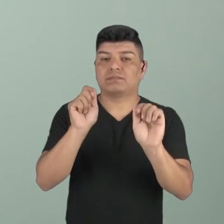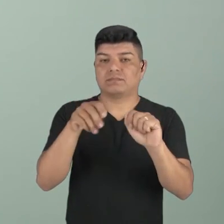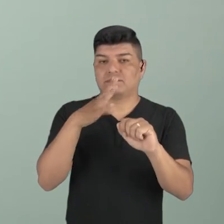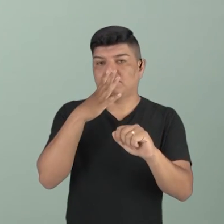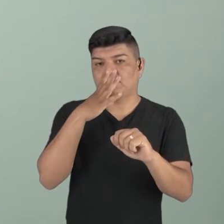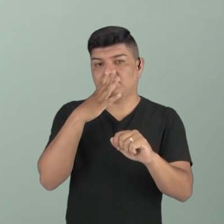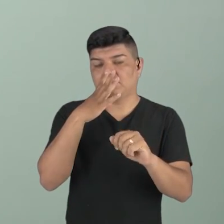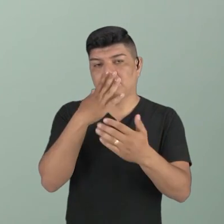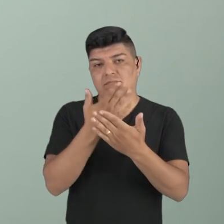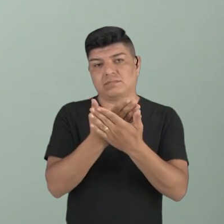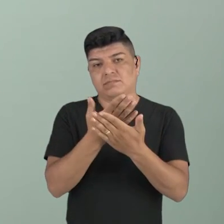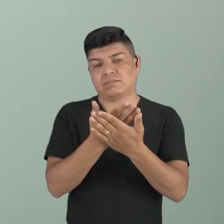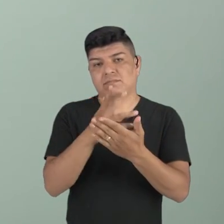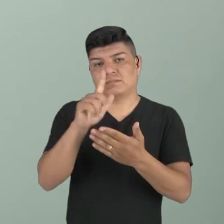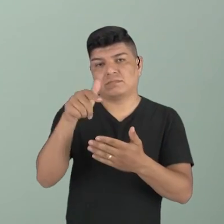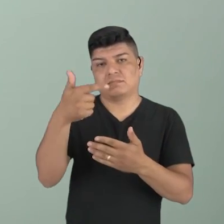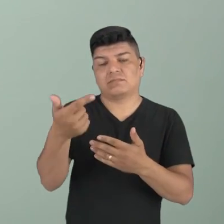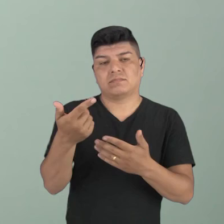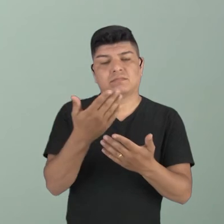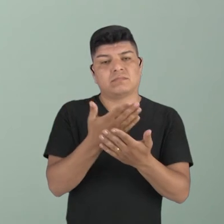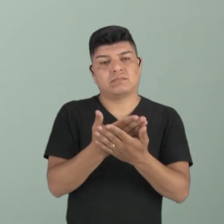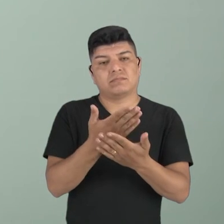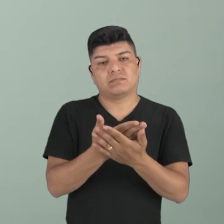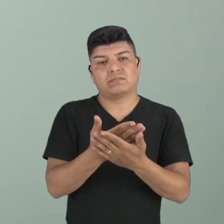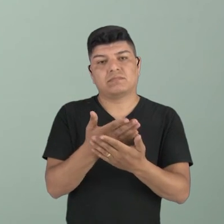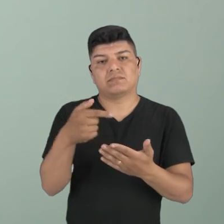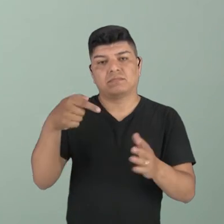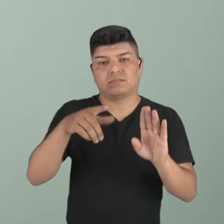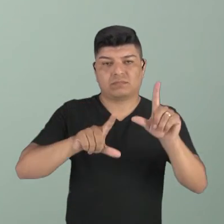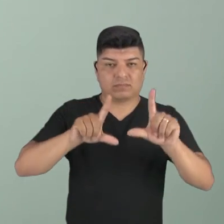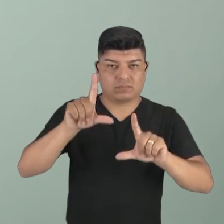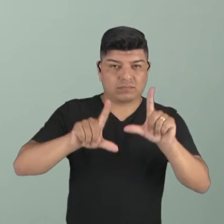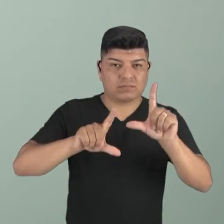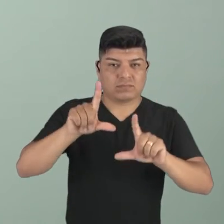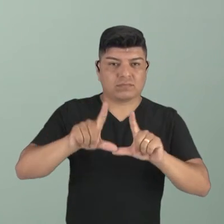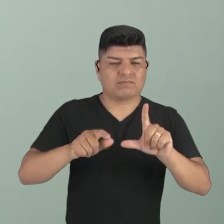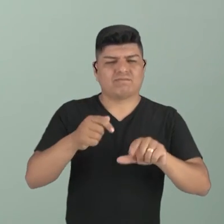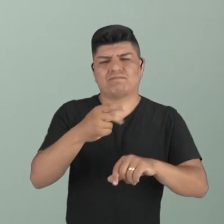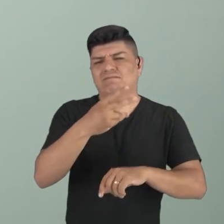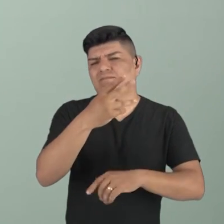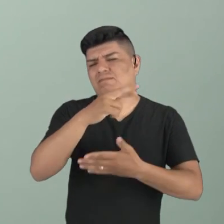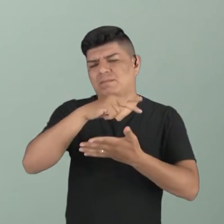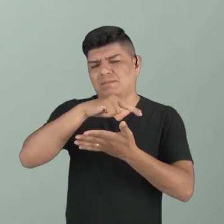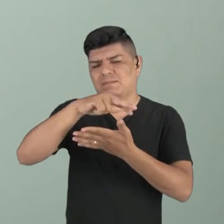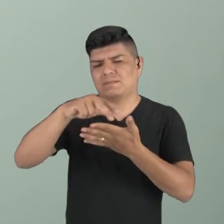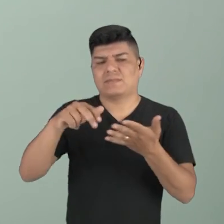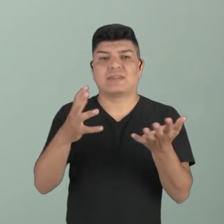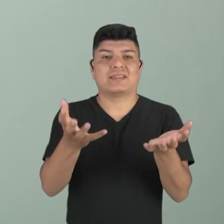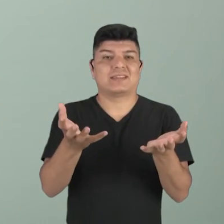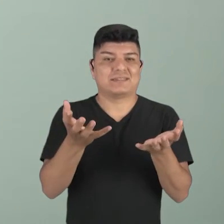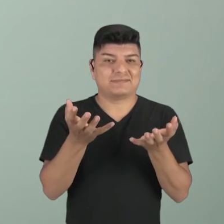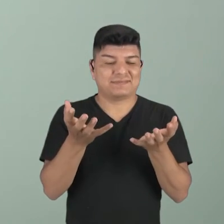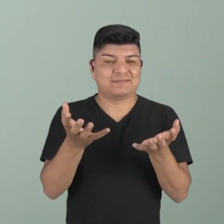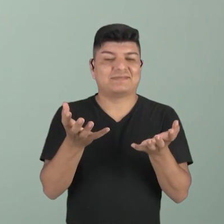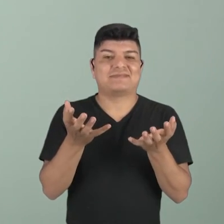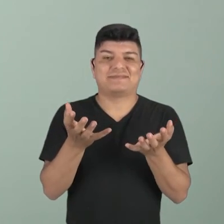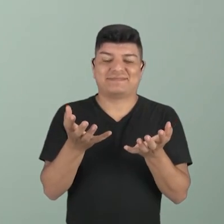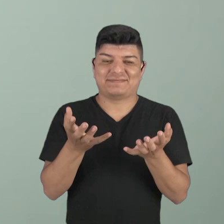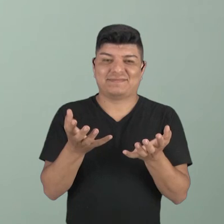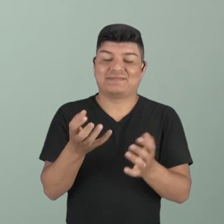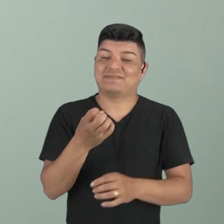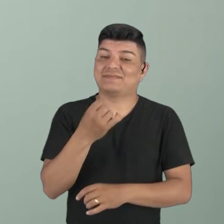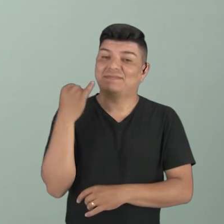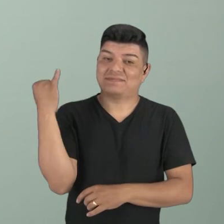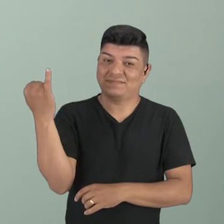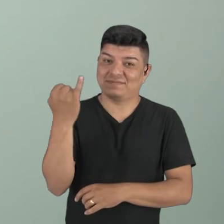assistir essa aula, assim como as outras aulas vistas aqui nesse canal, quantas vezes você quiser, né? Então, isso é